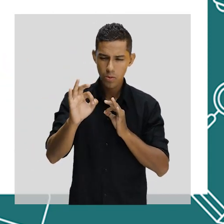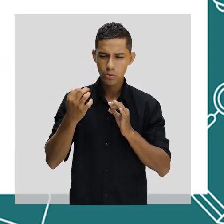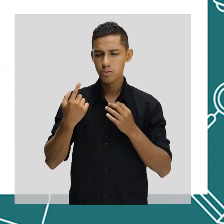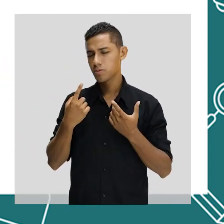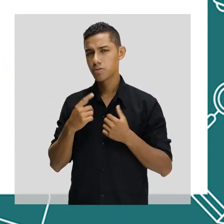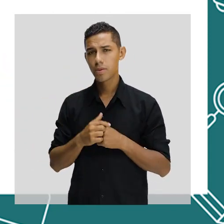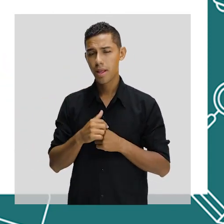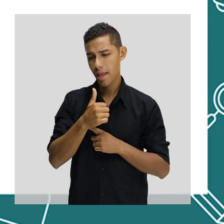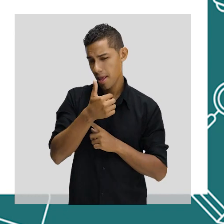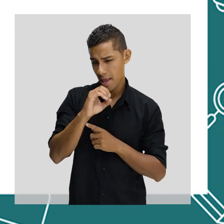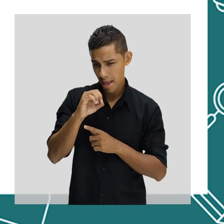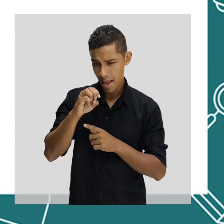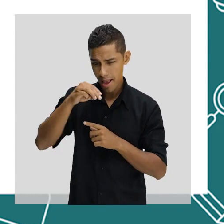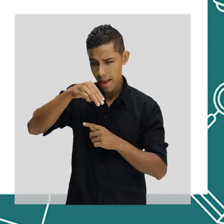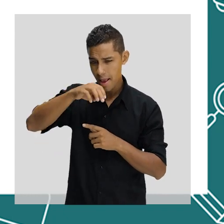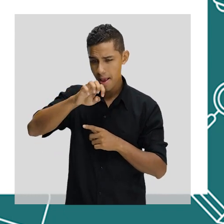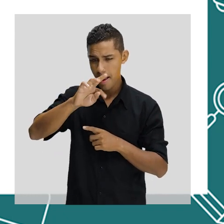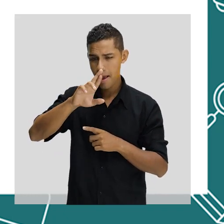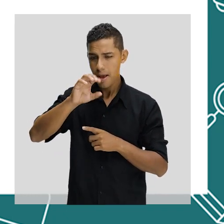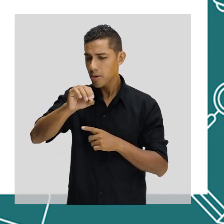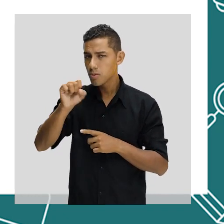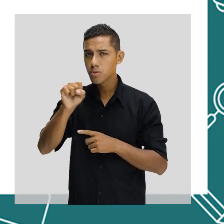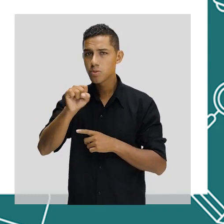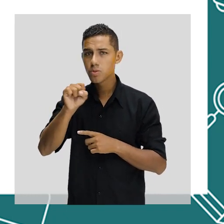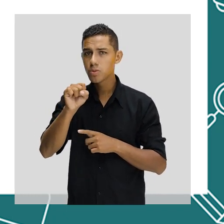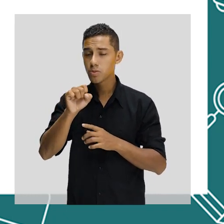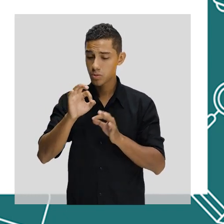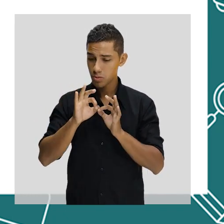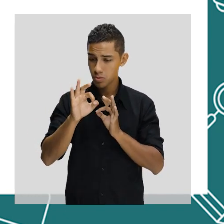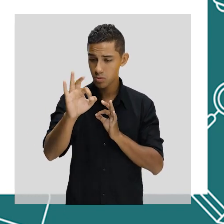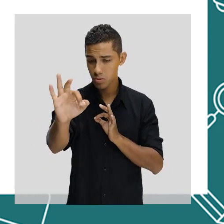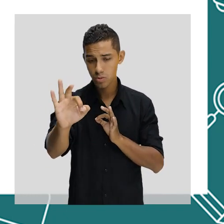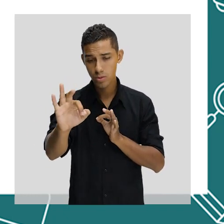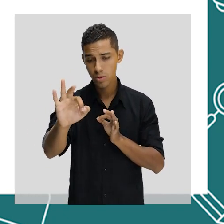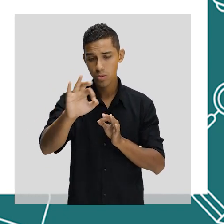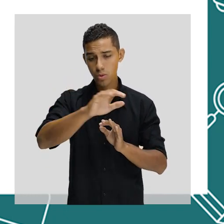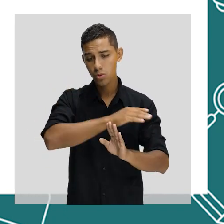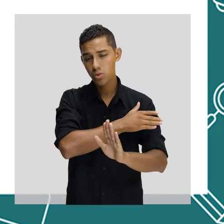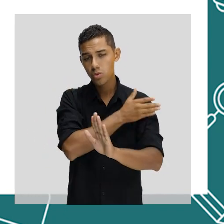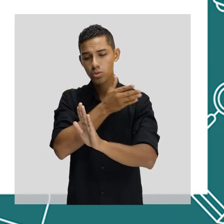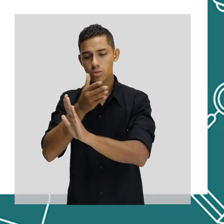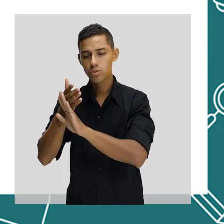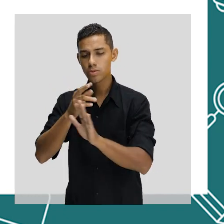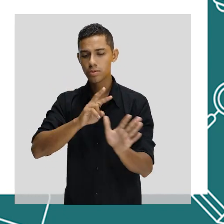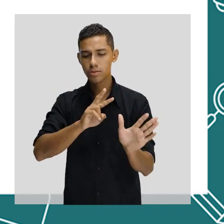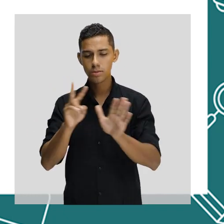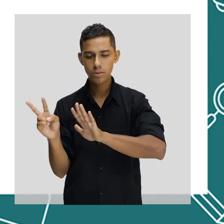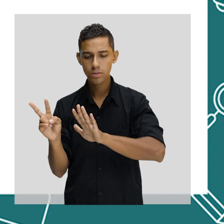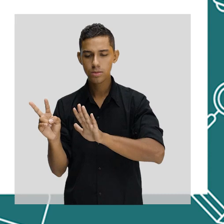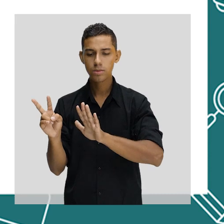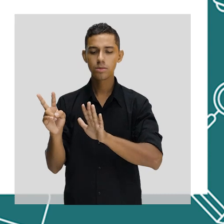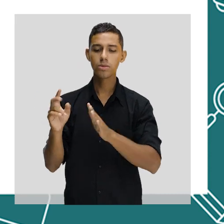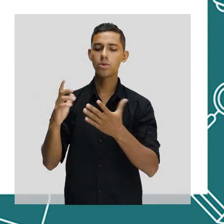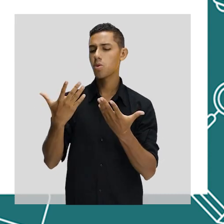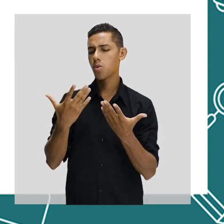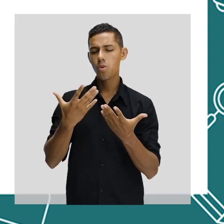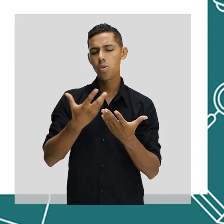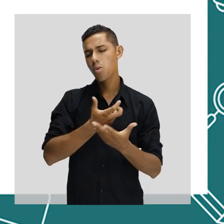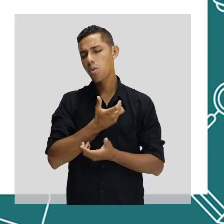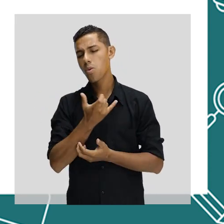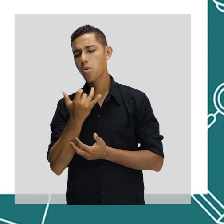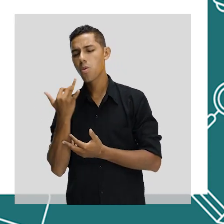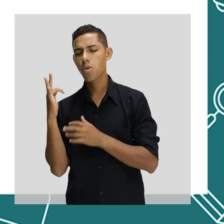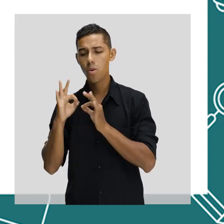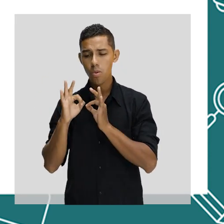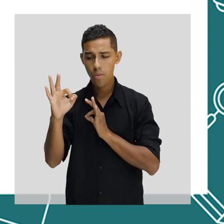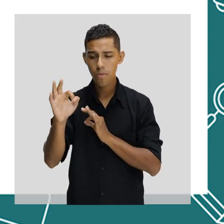Isso durante o período de uma semana. Qual terá sido a distância, em quilômetros, percorrida pela ave durante esse